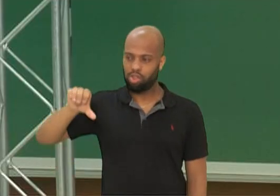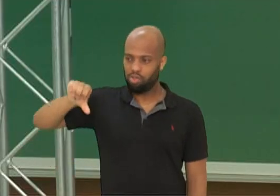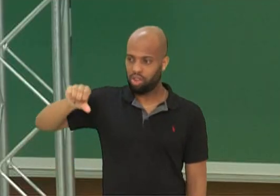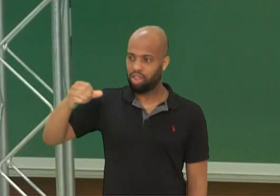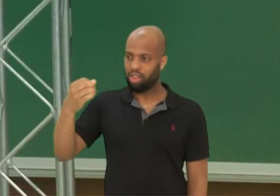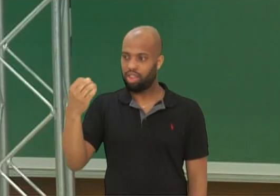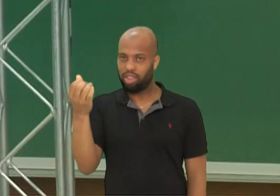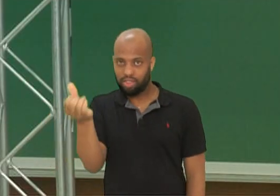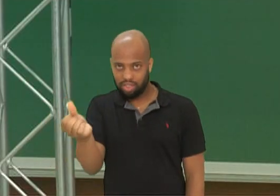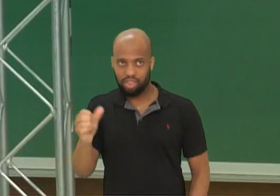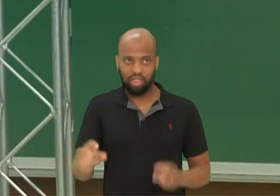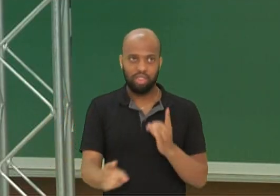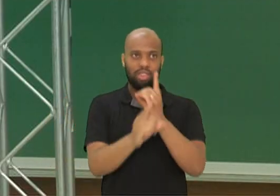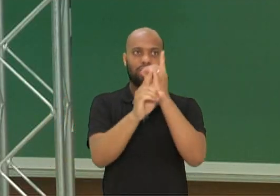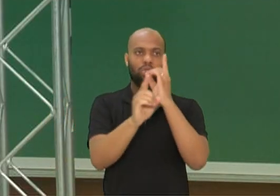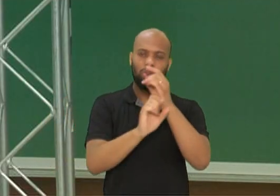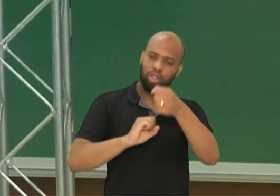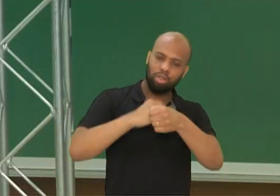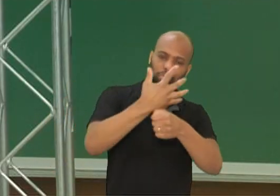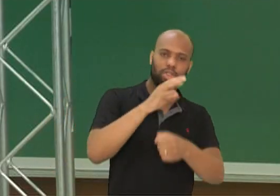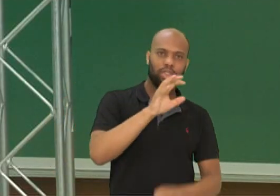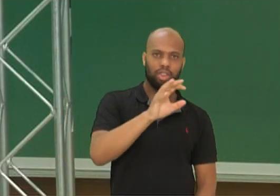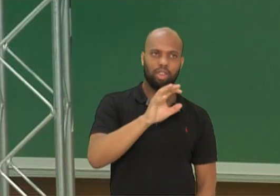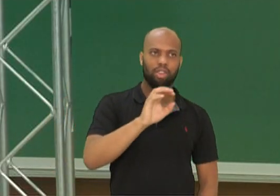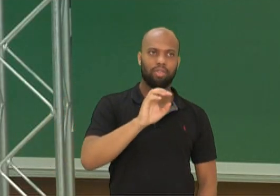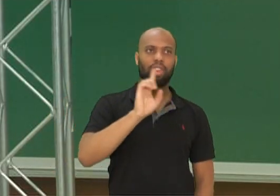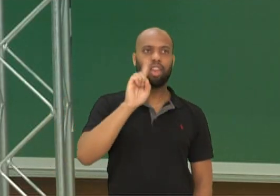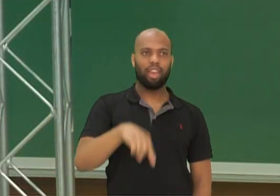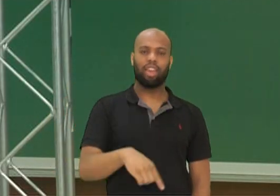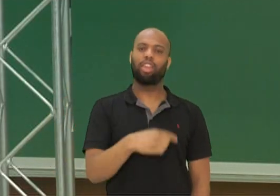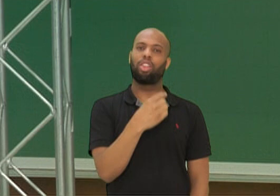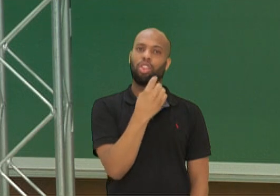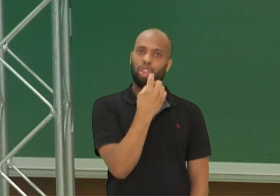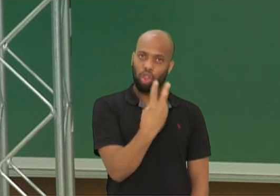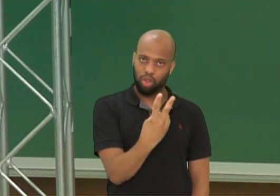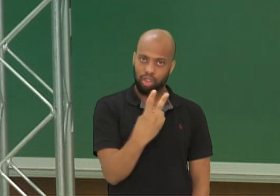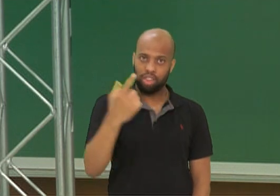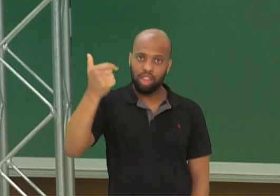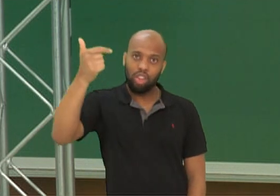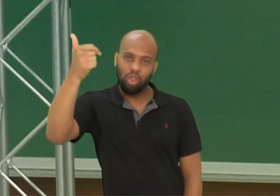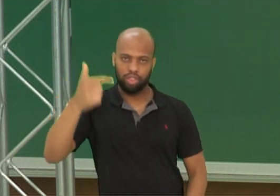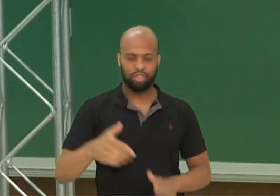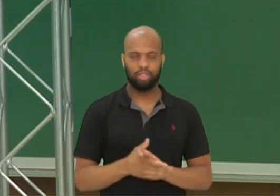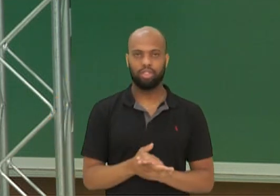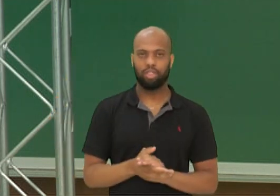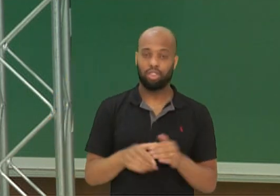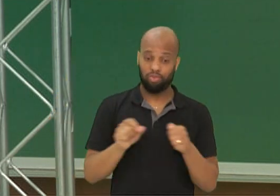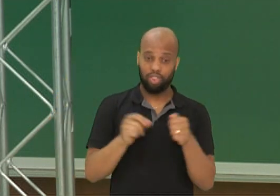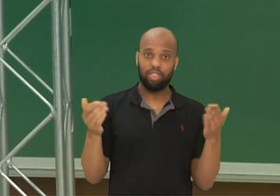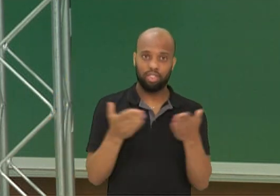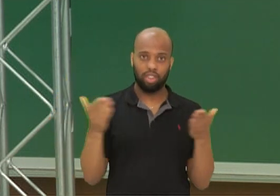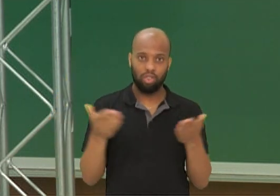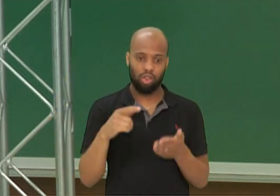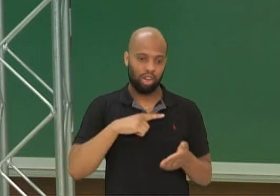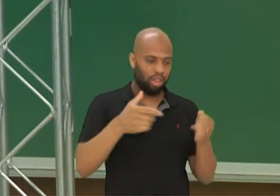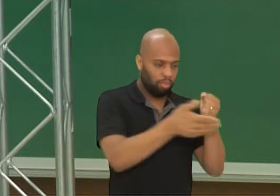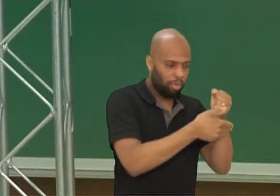encontrar essa potência, 2 elevado a 12. Igualando as bases pela